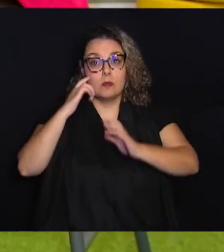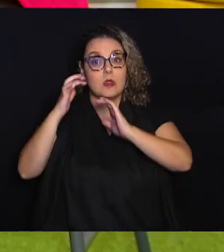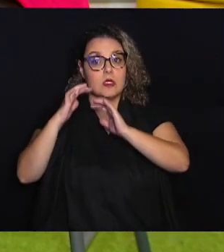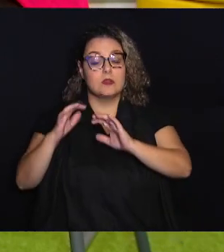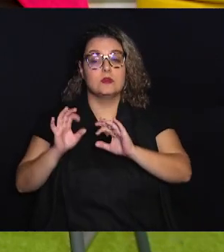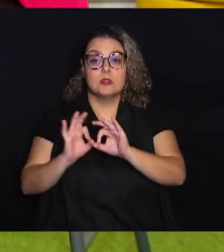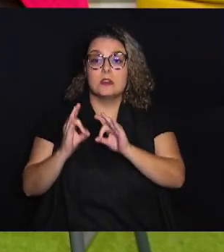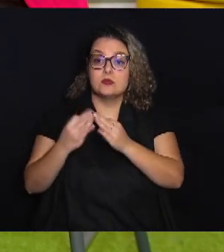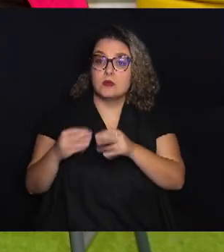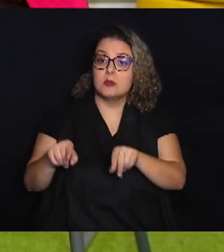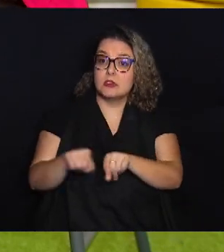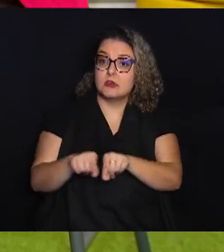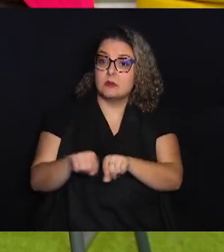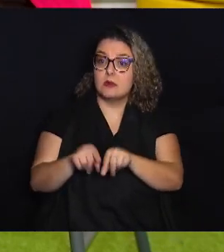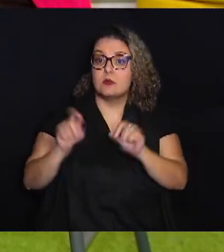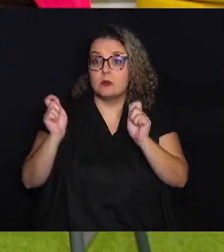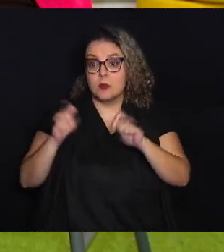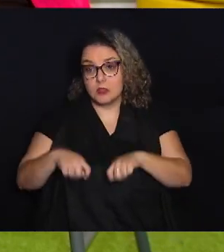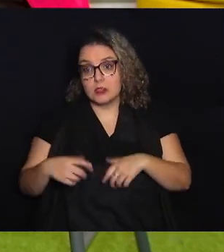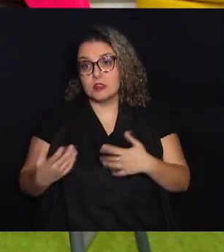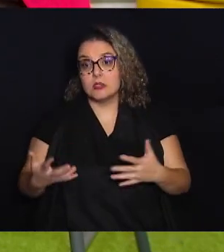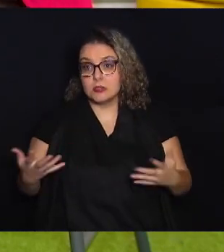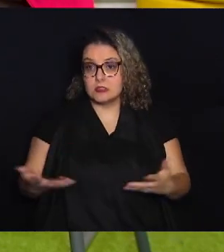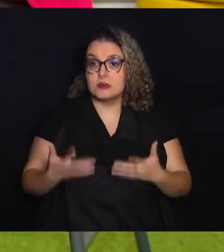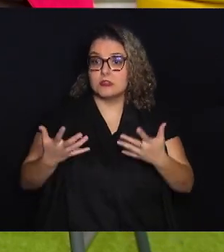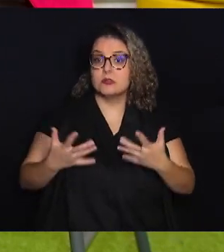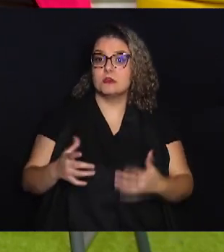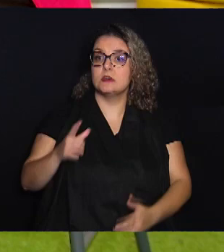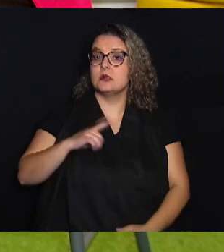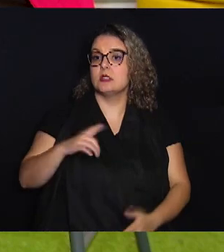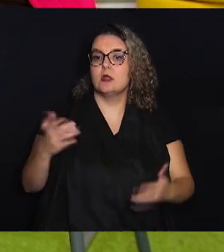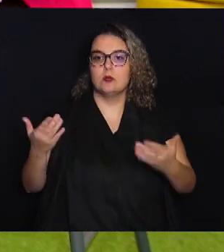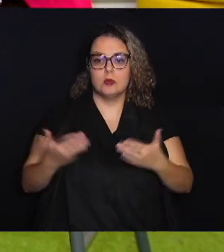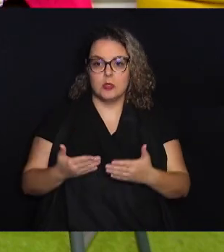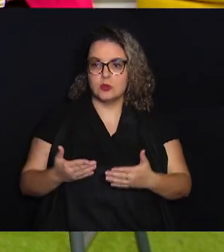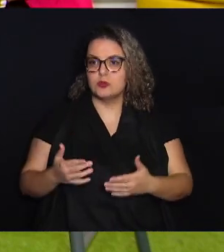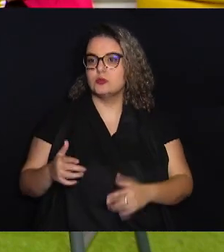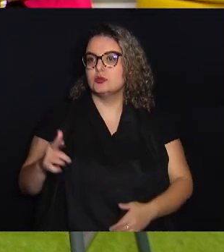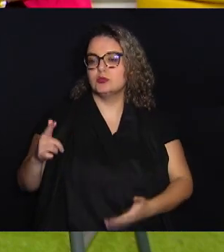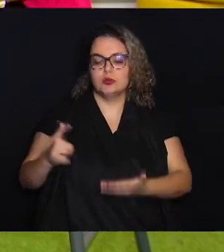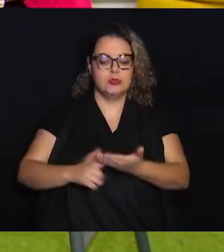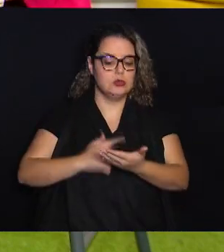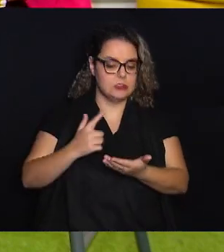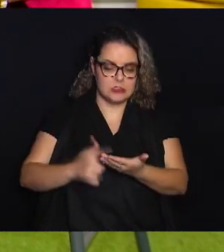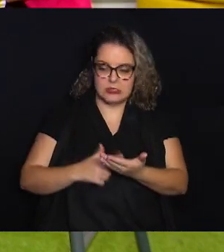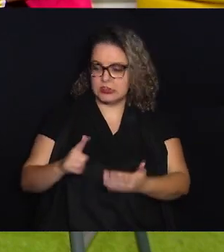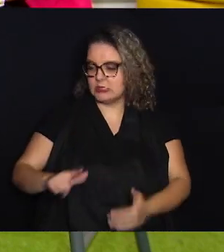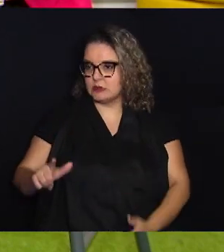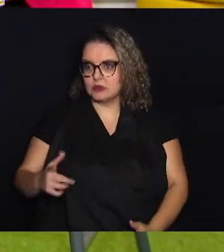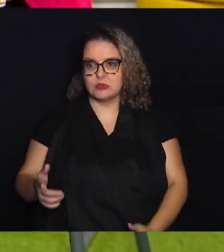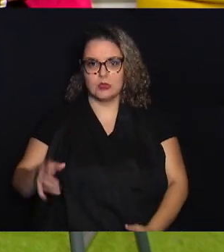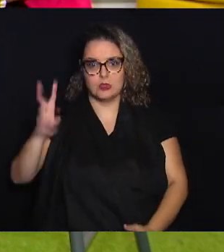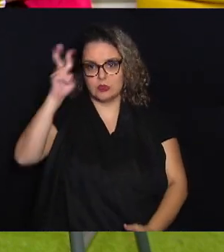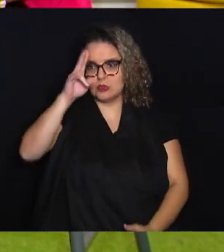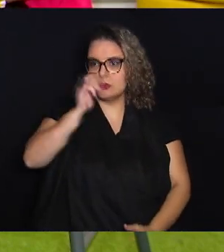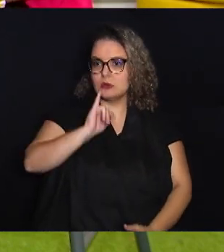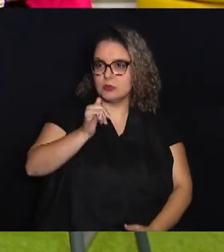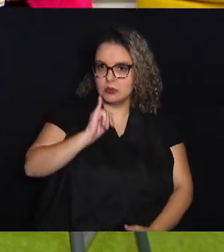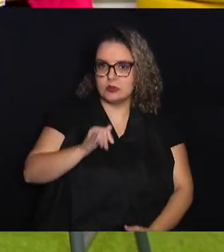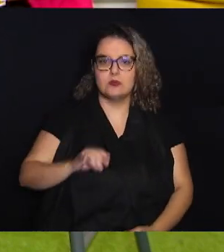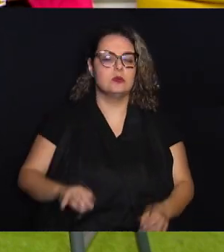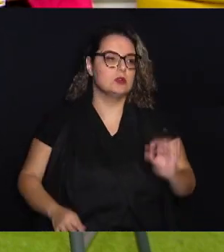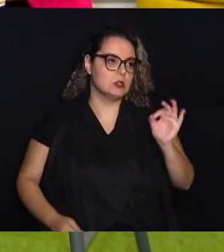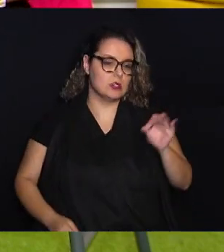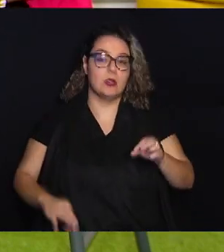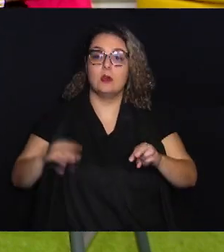que as famílias podem também potencializar esse estímulo. Nós temos hoje literatura, livros, contação de